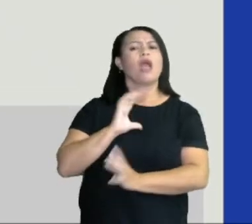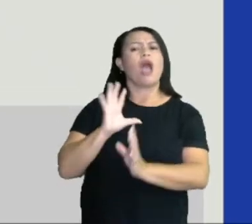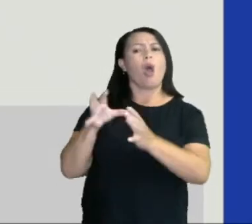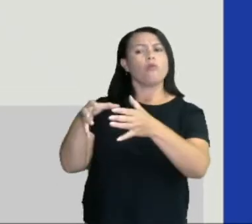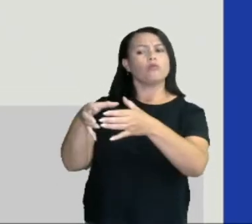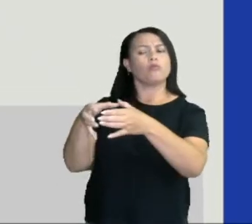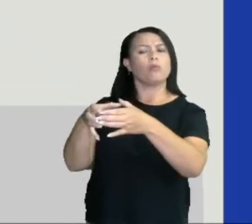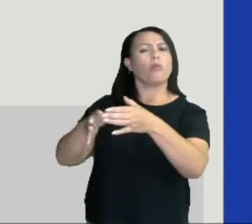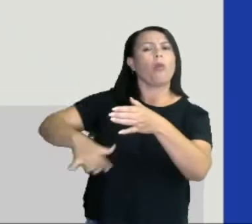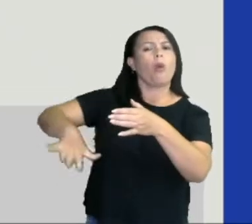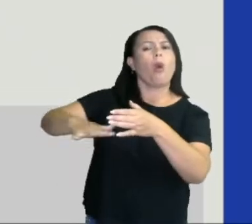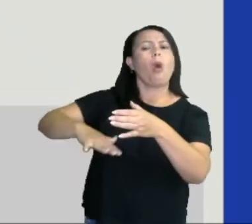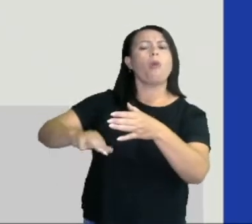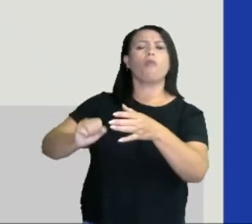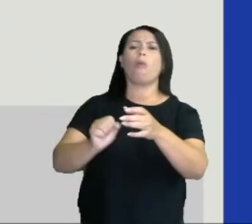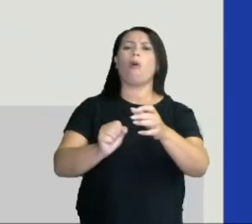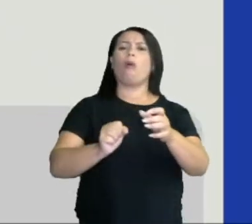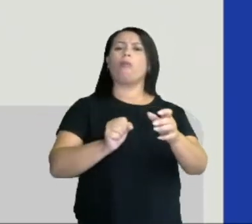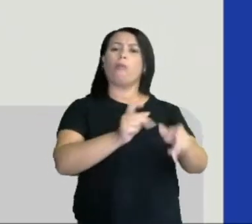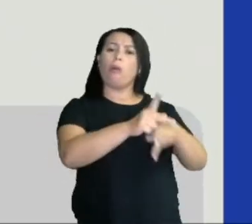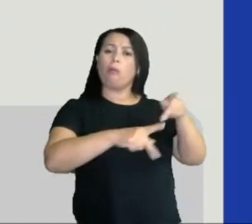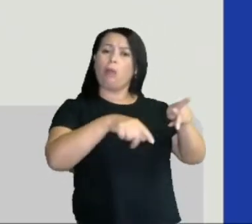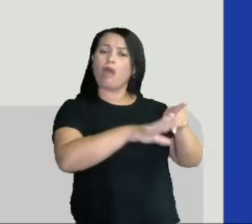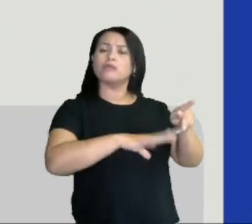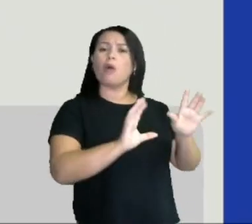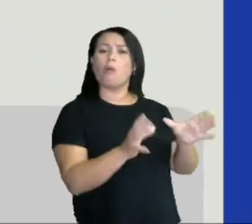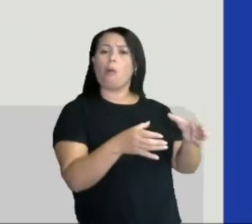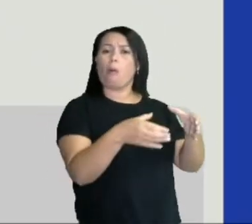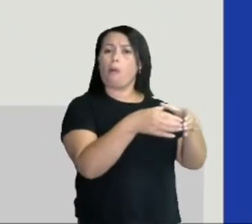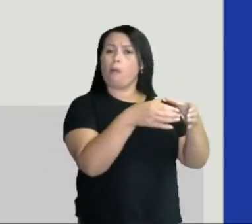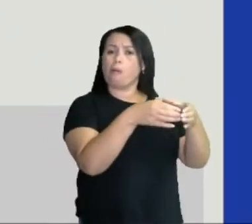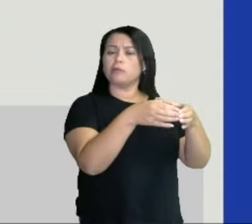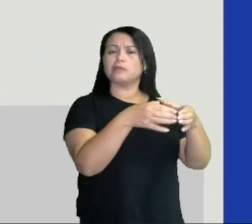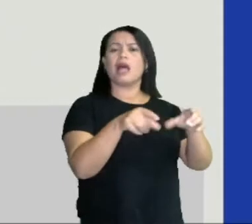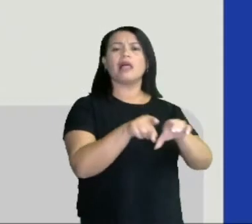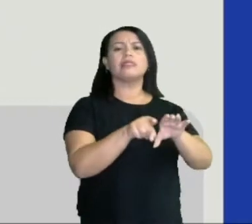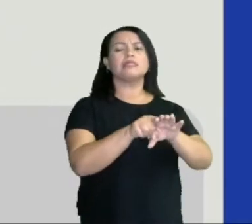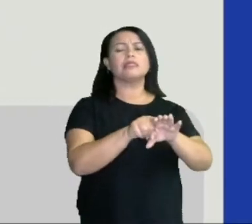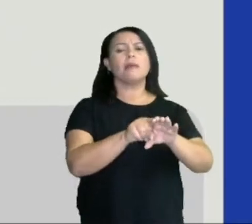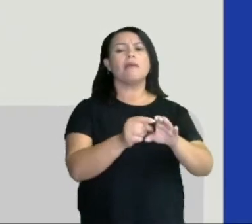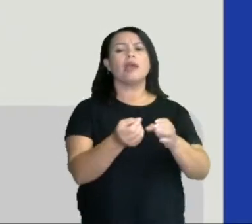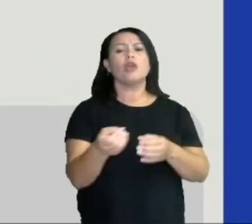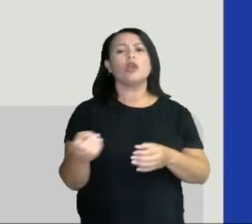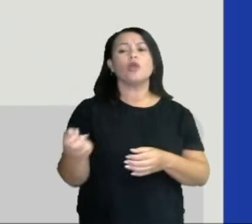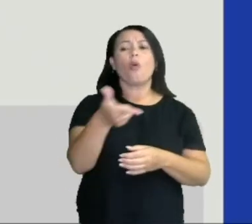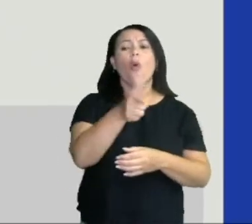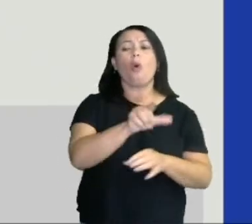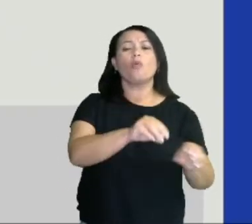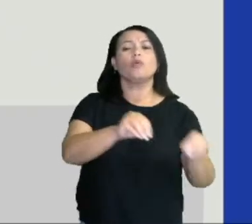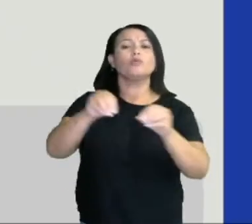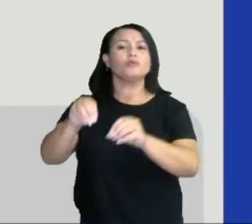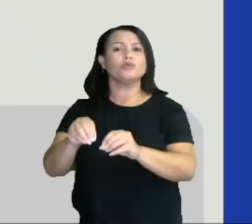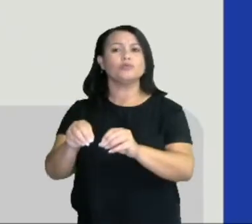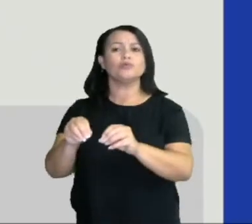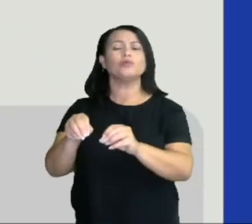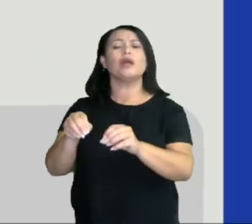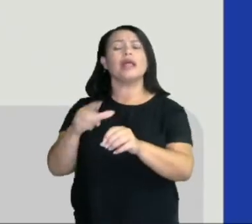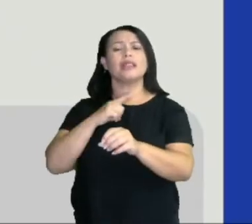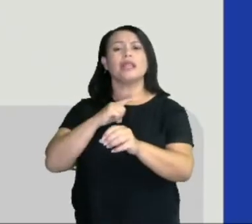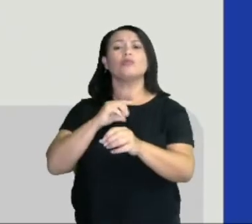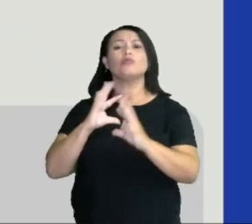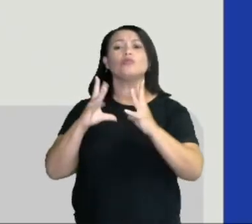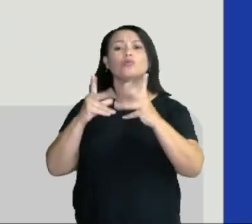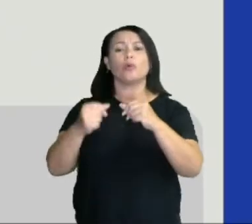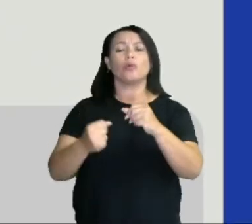que se agrupará em uma população, que formará uma comunidade, que habitará em um ecossistema, formando toda a